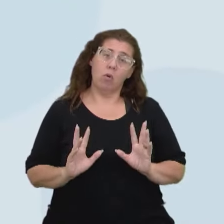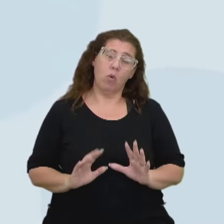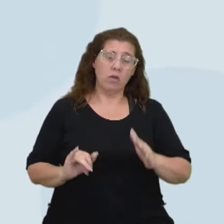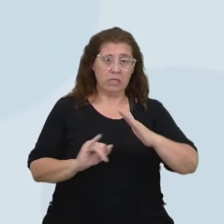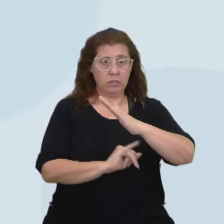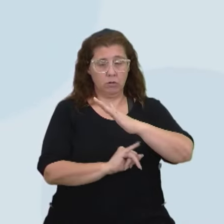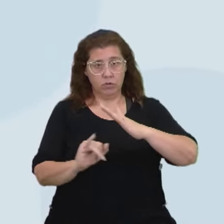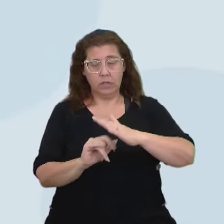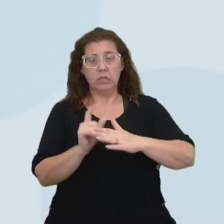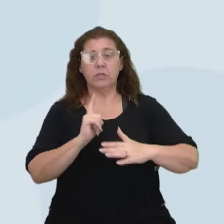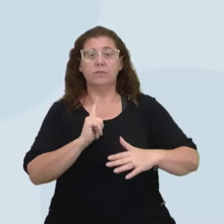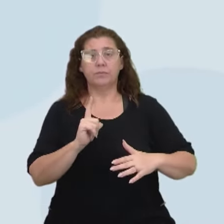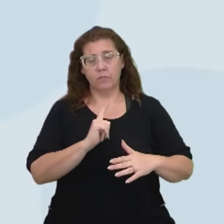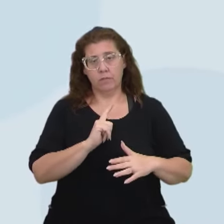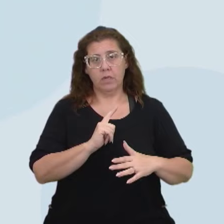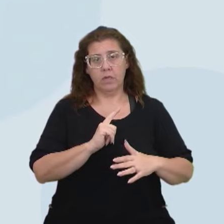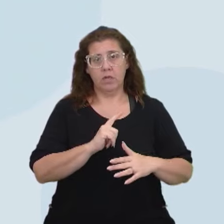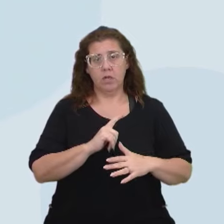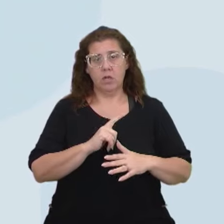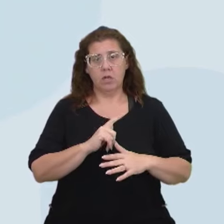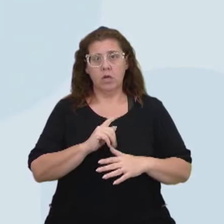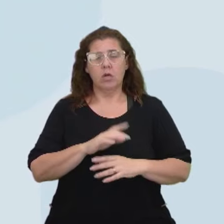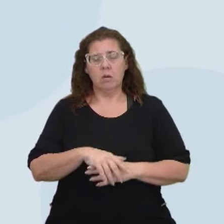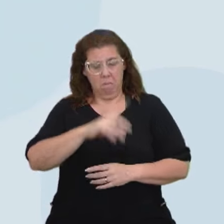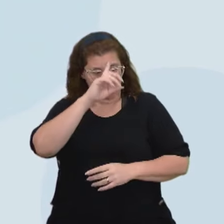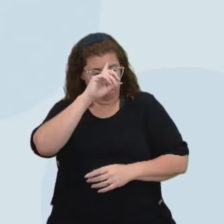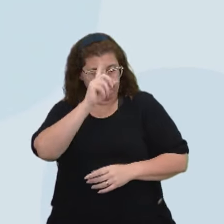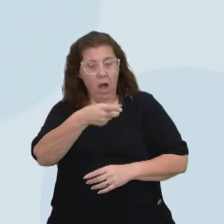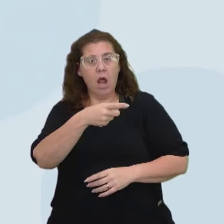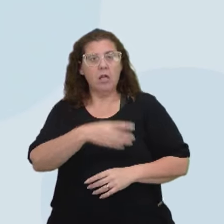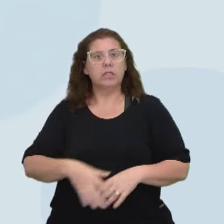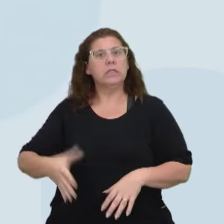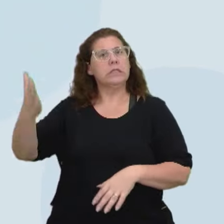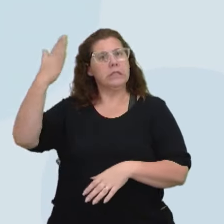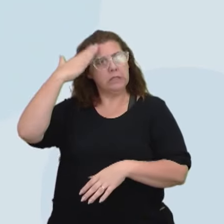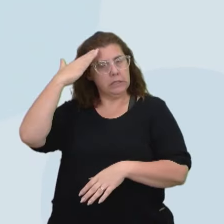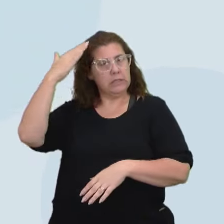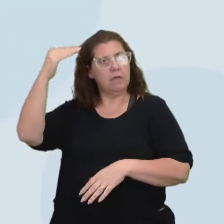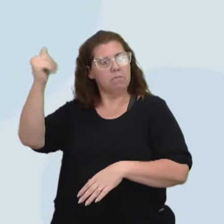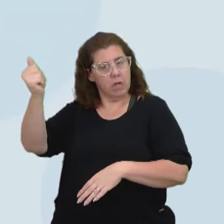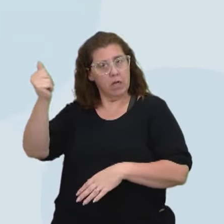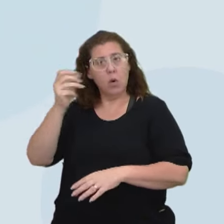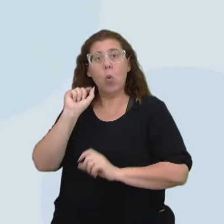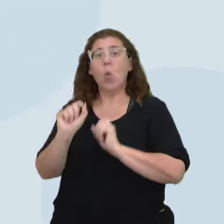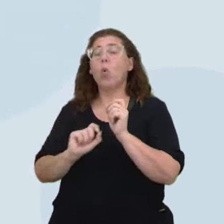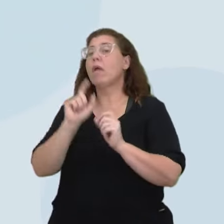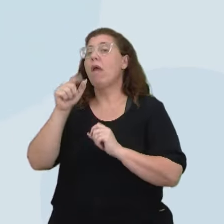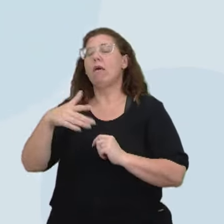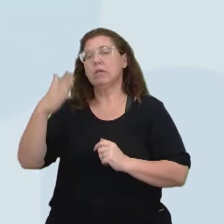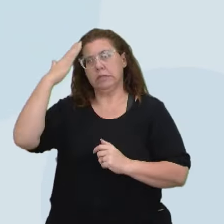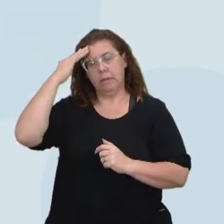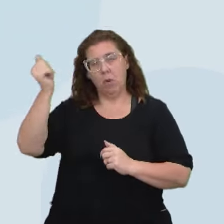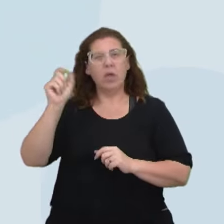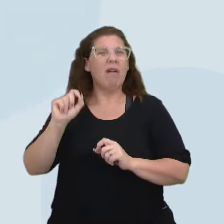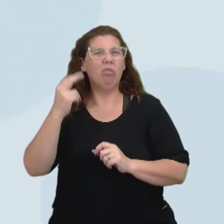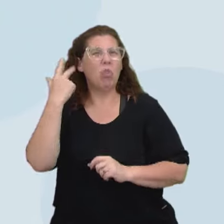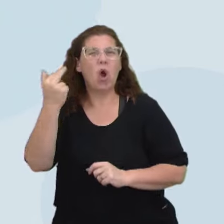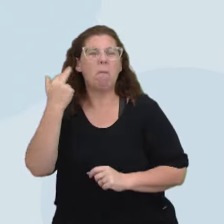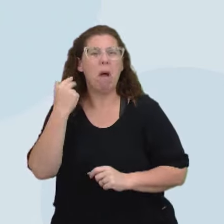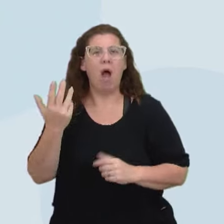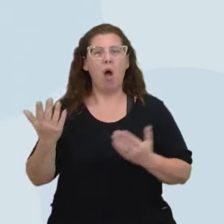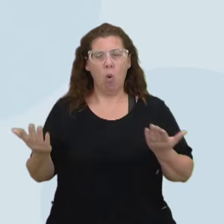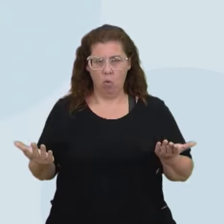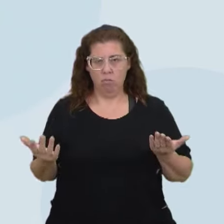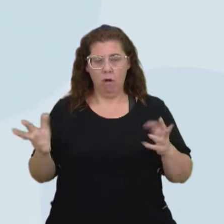instituições tivessem o domínio desse saber, do que é essa normalidade, esses